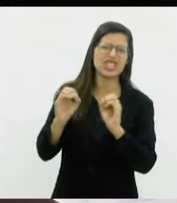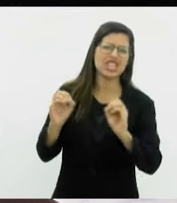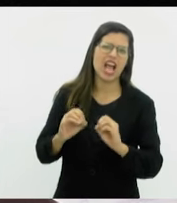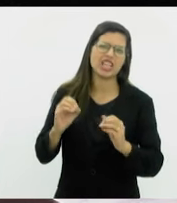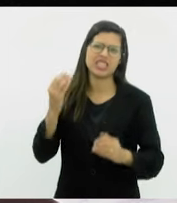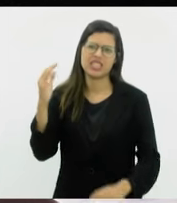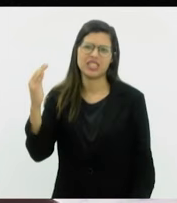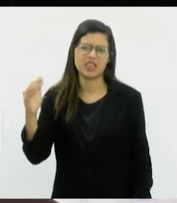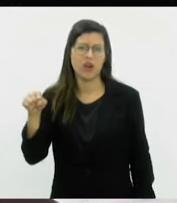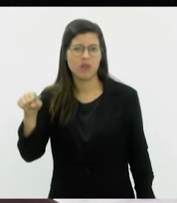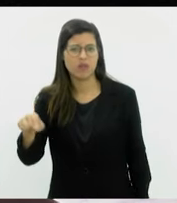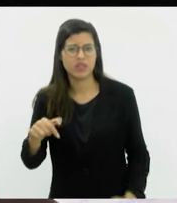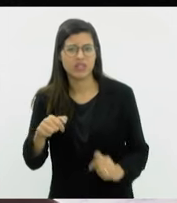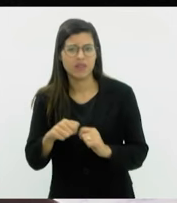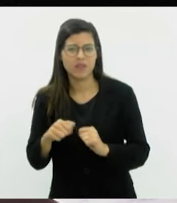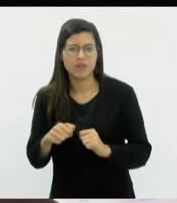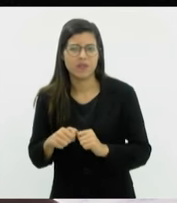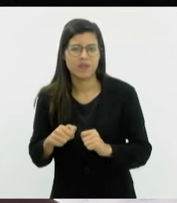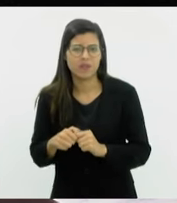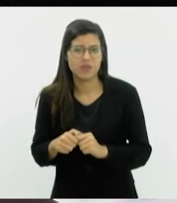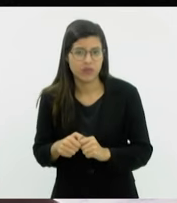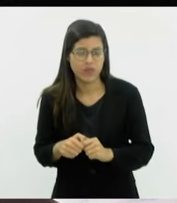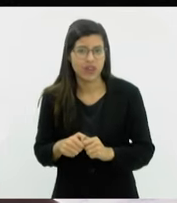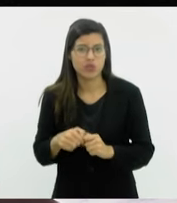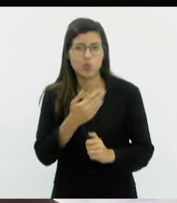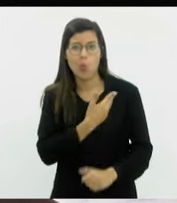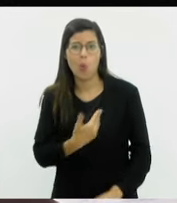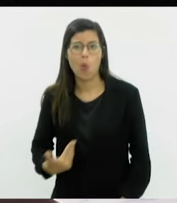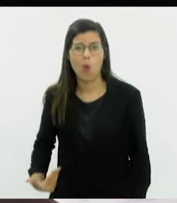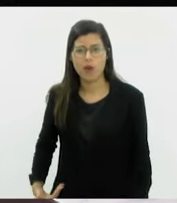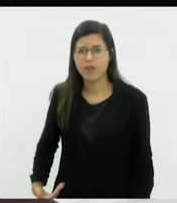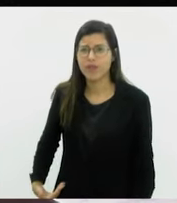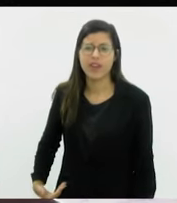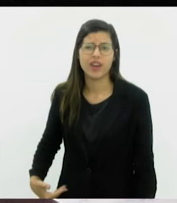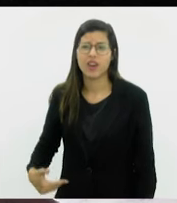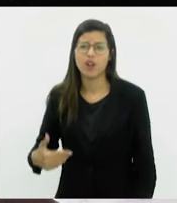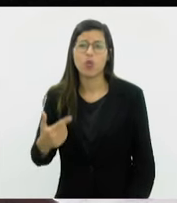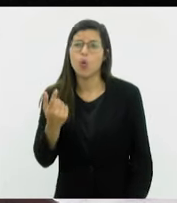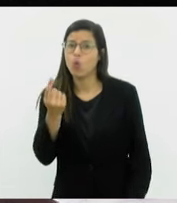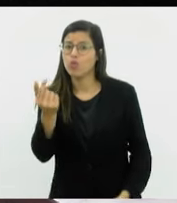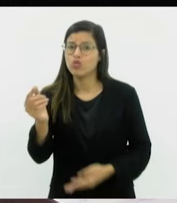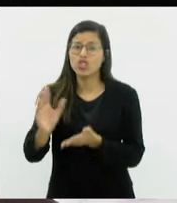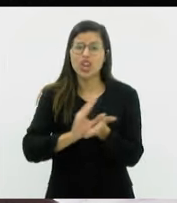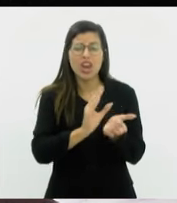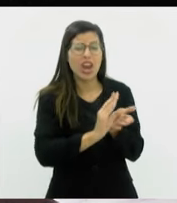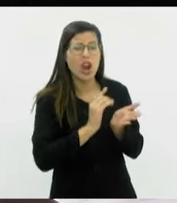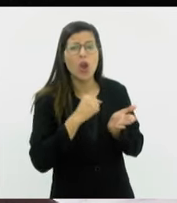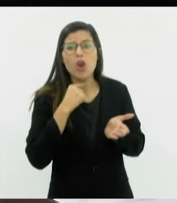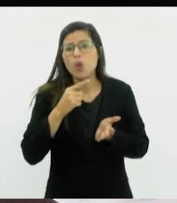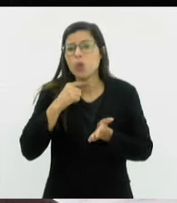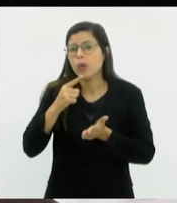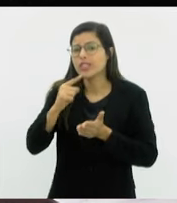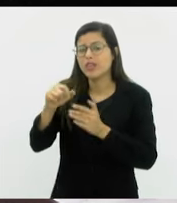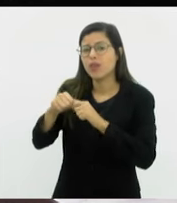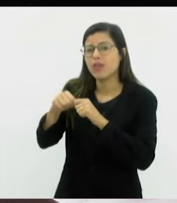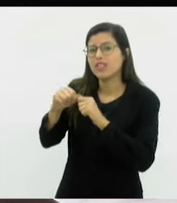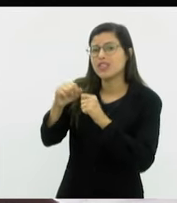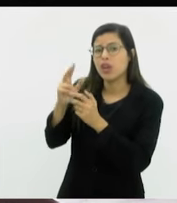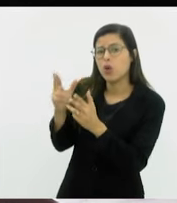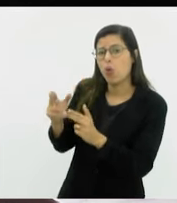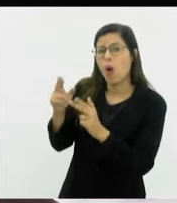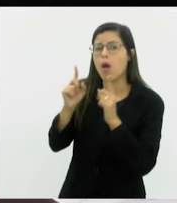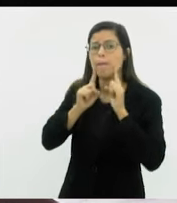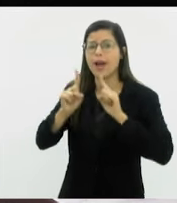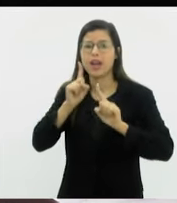um cara que fez um governo completamente sem sal, com dinheiro pra cacete, não fez nada que nós fizemos em Maricá. Ônibus de graça,